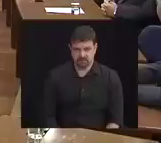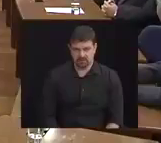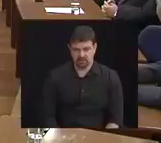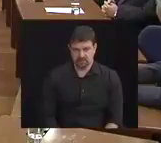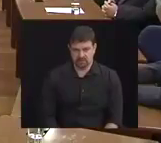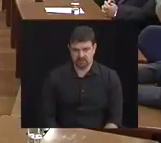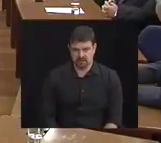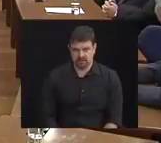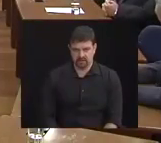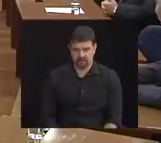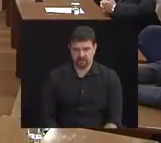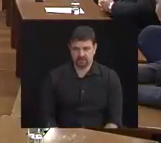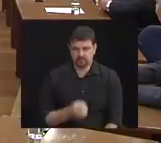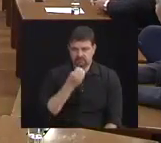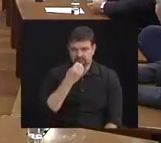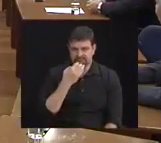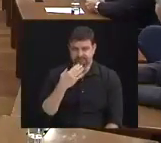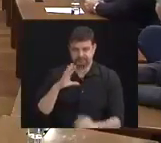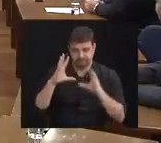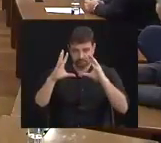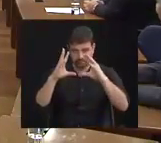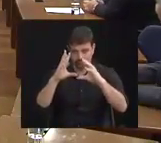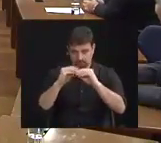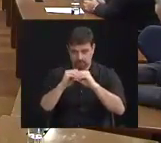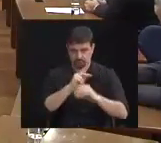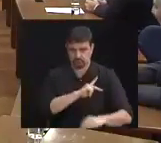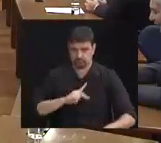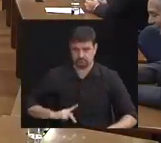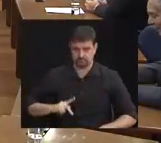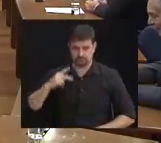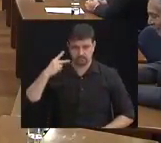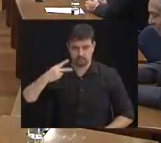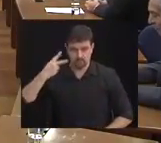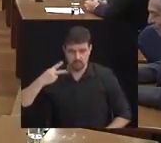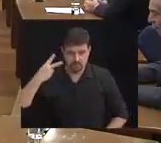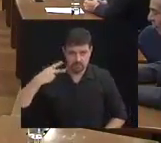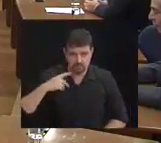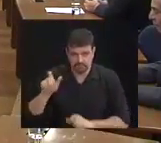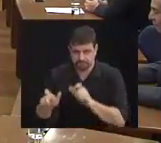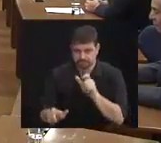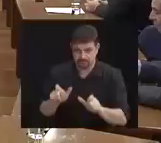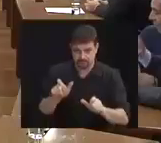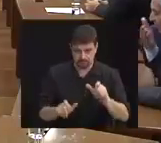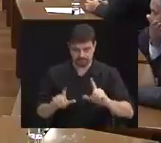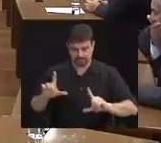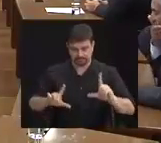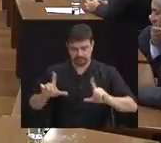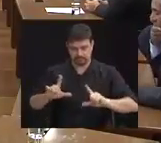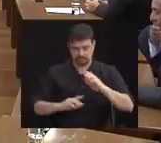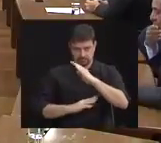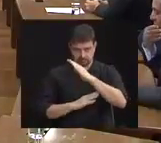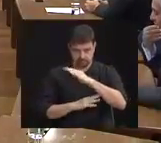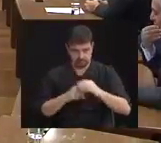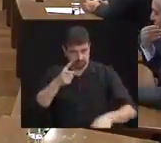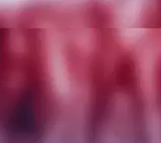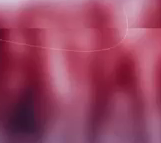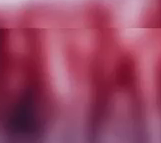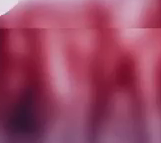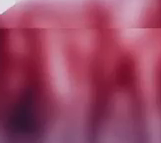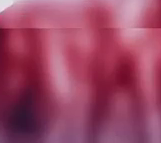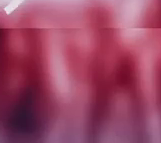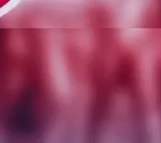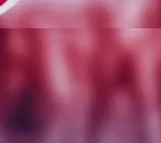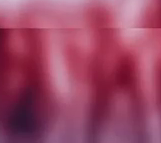aprovado, a comissão vai poder ter até 5 membros pelo regimento interno e deve ser presidida pelo autor da proposição.